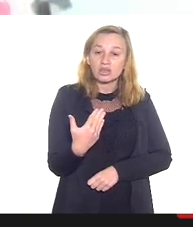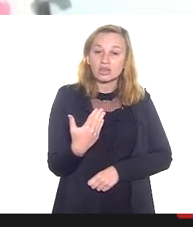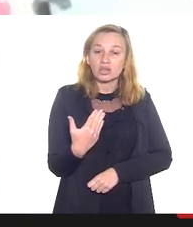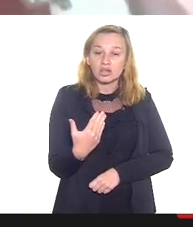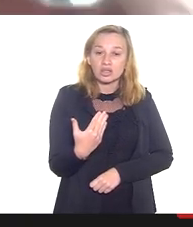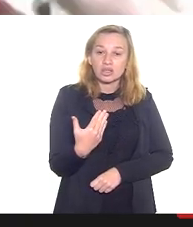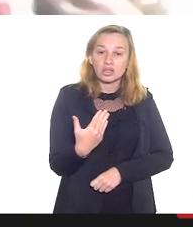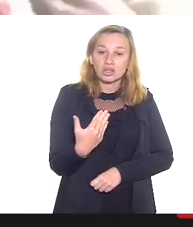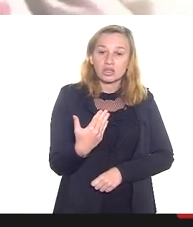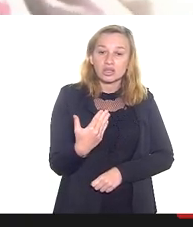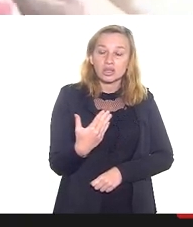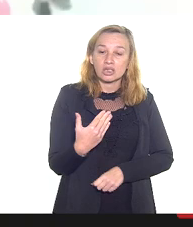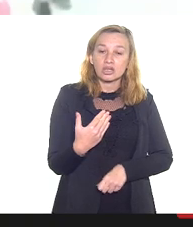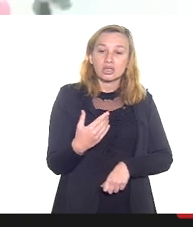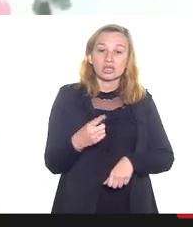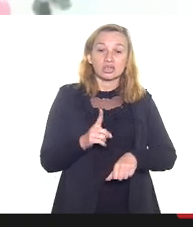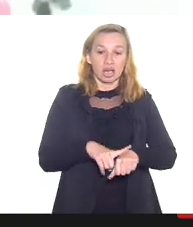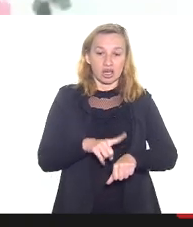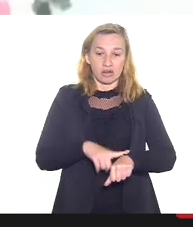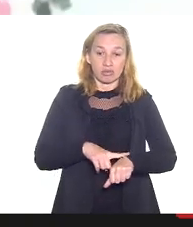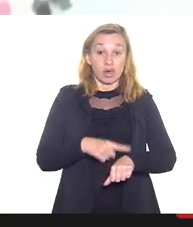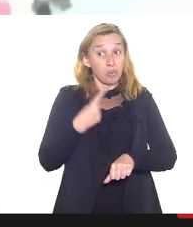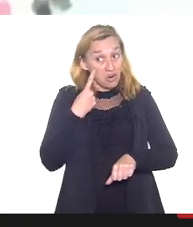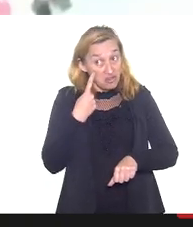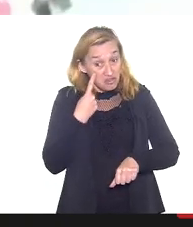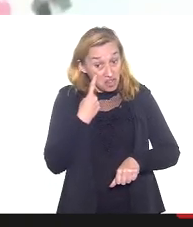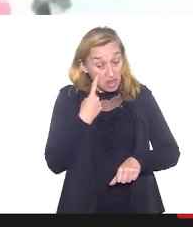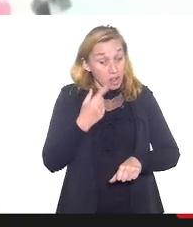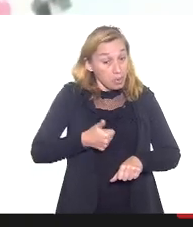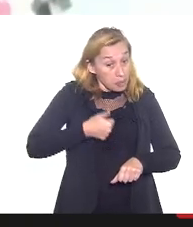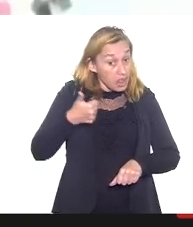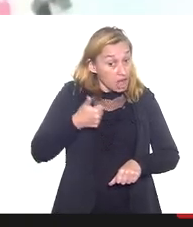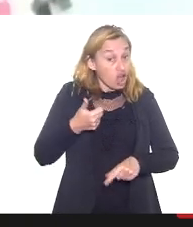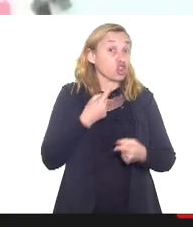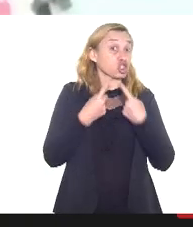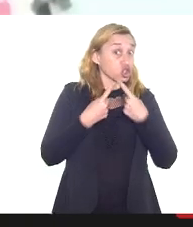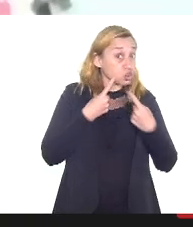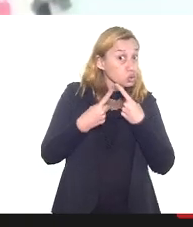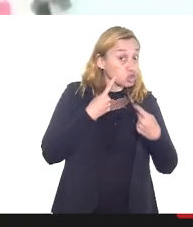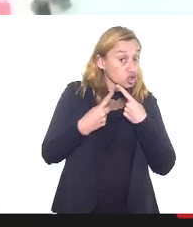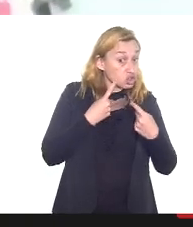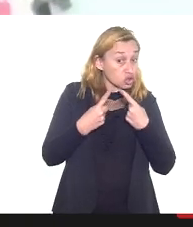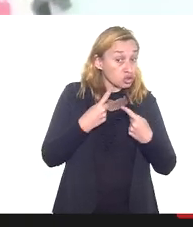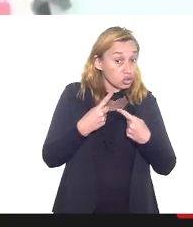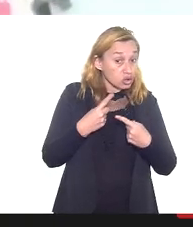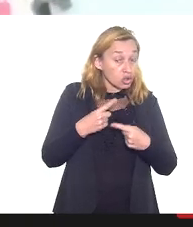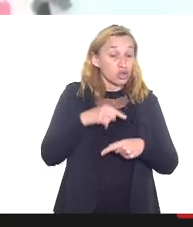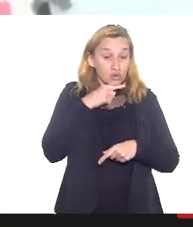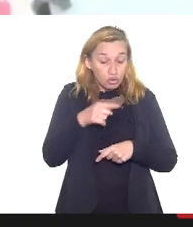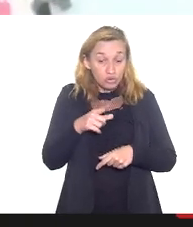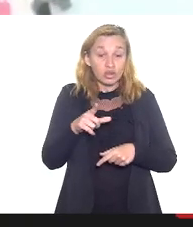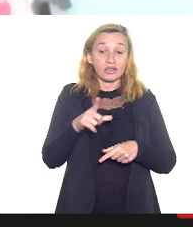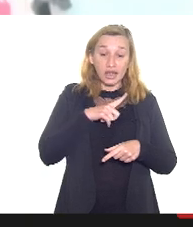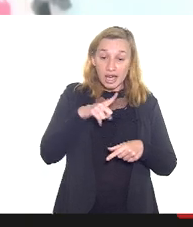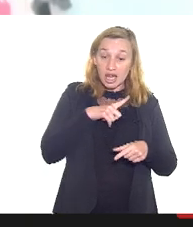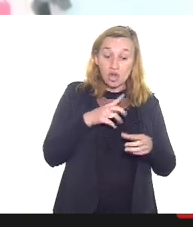vejam, para que possa ser melhor discutida. Há, sem dúvida, uma equipe séria na